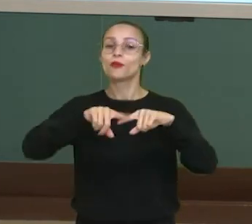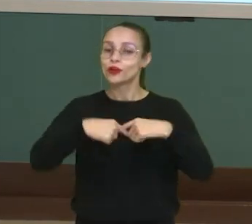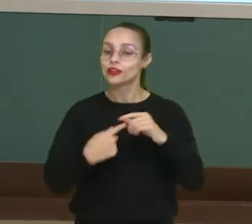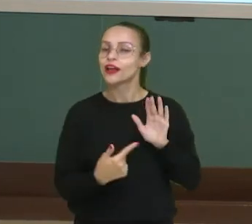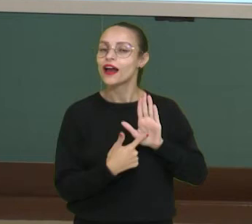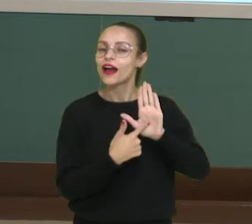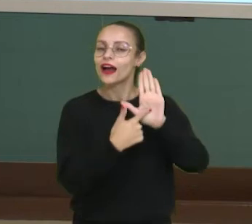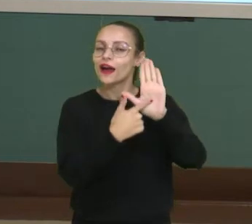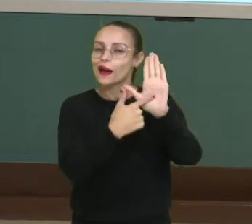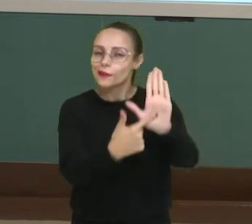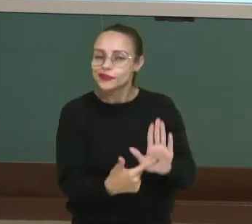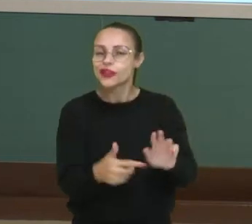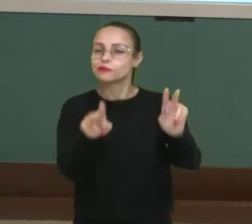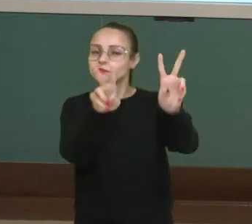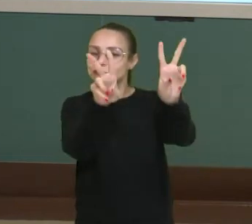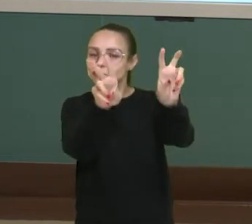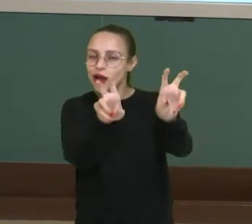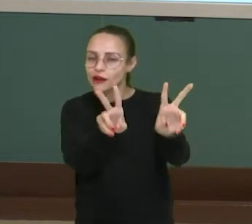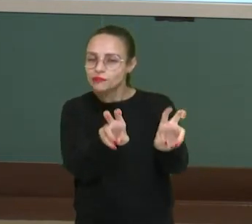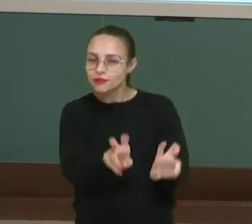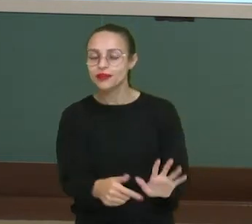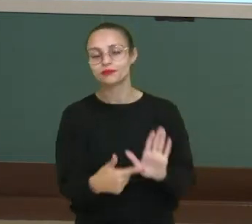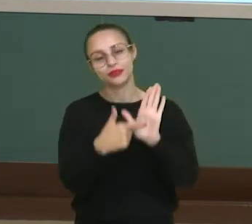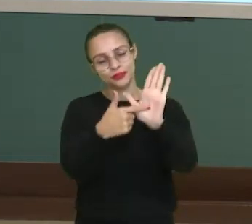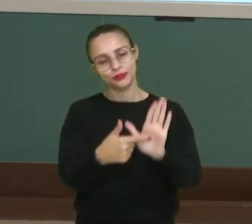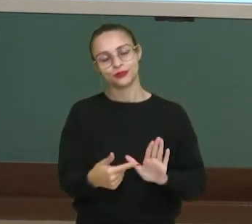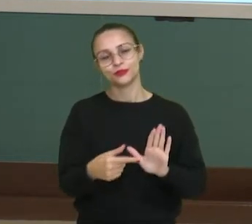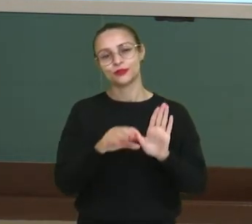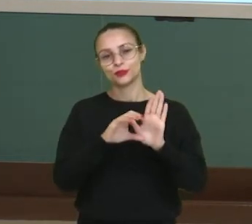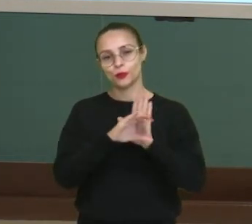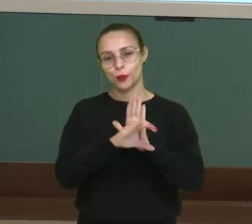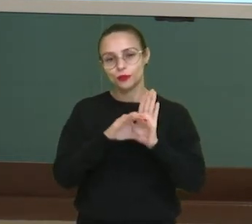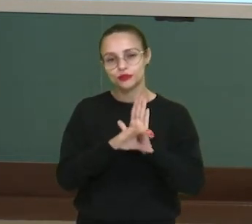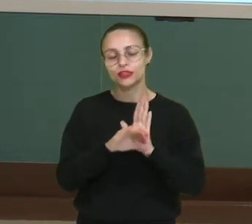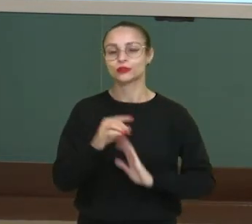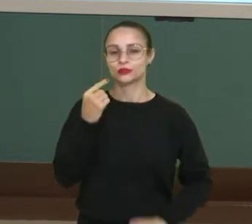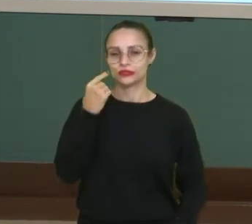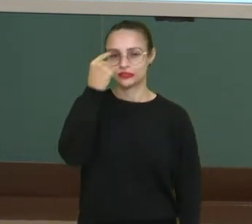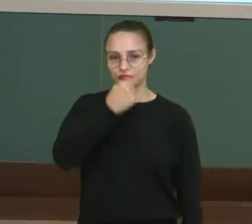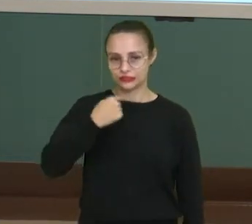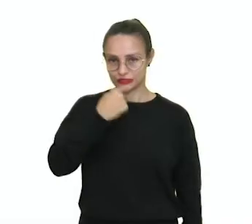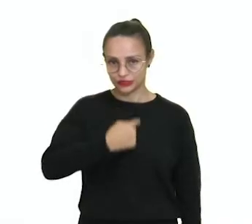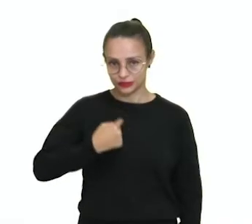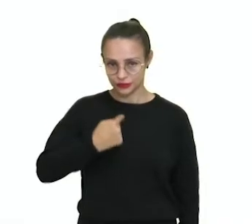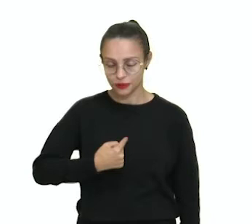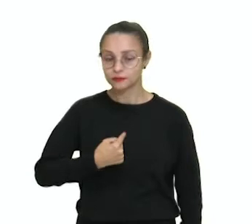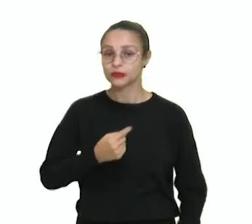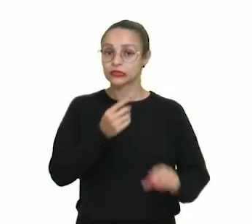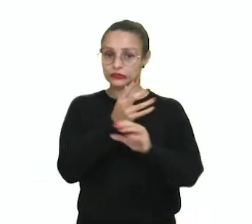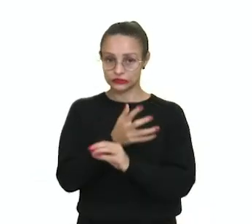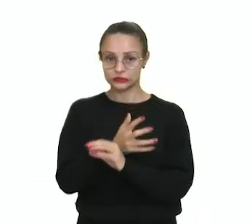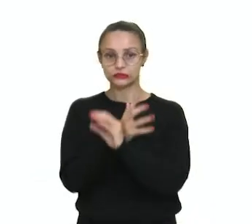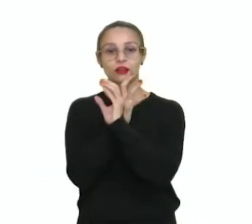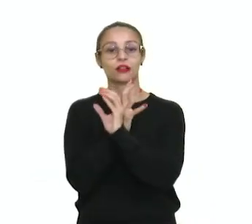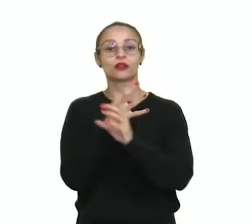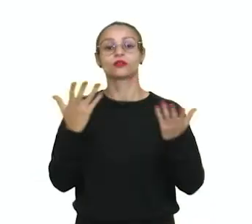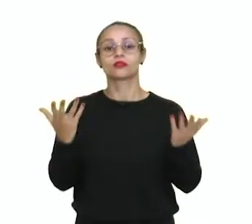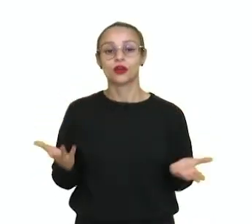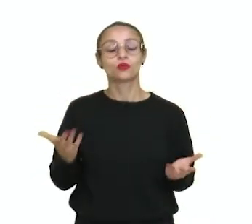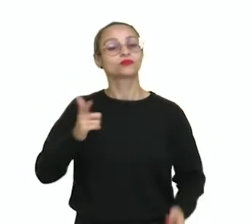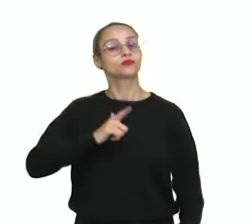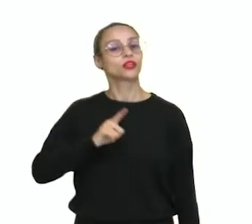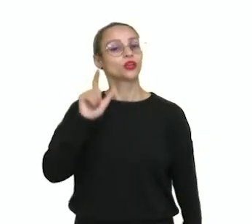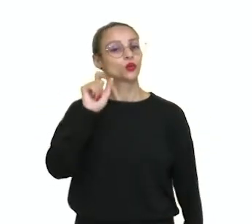nivelando, conhecendo, apresentando esses sistemas. O sistema esquelético, então, é constituído